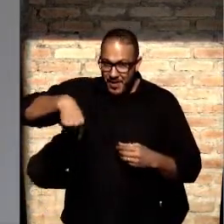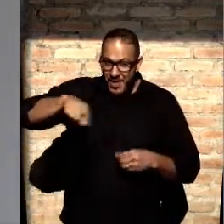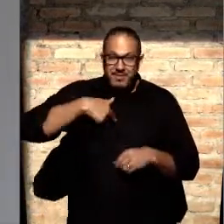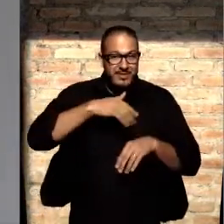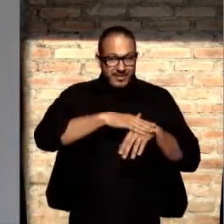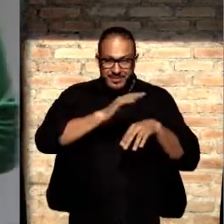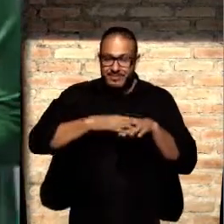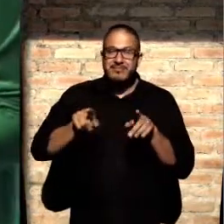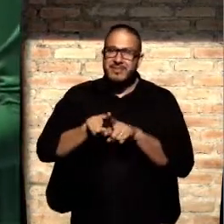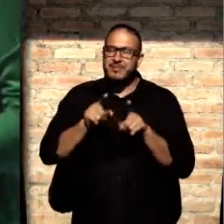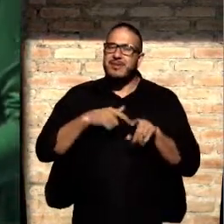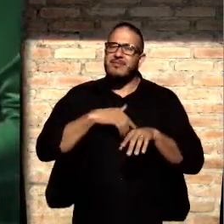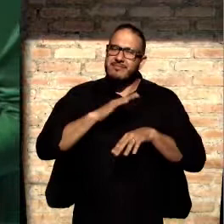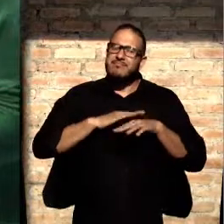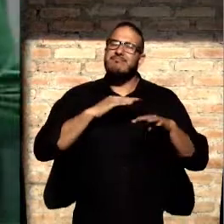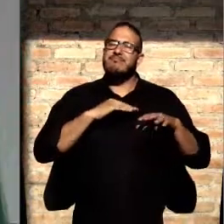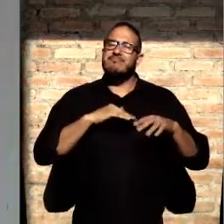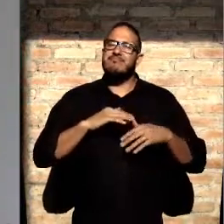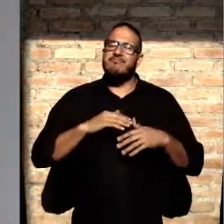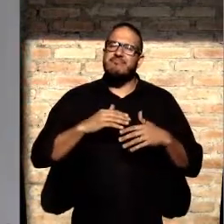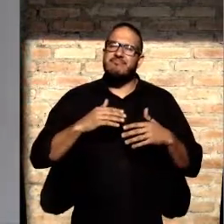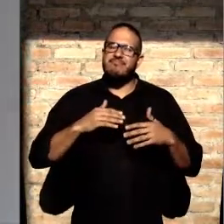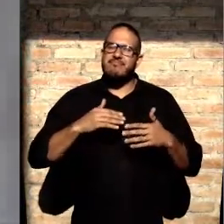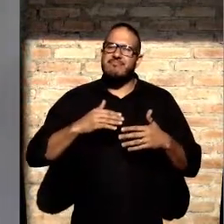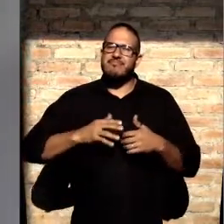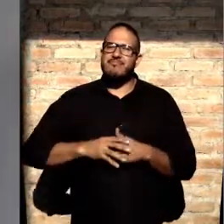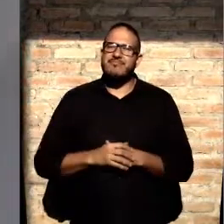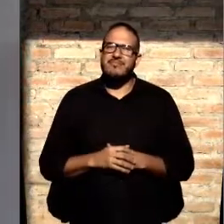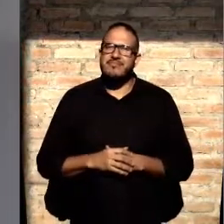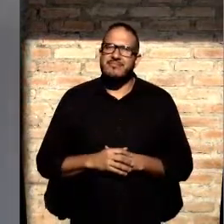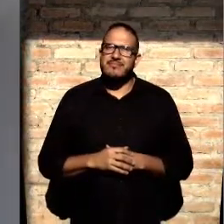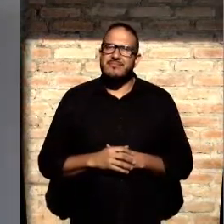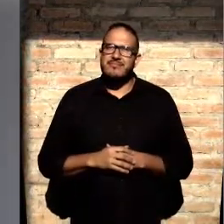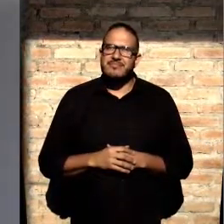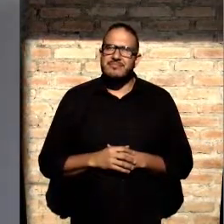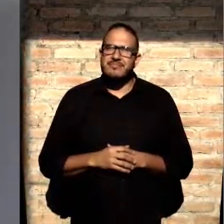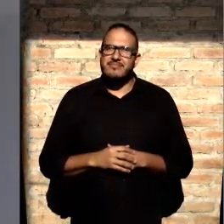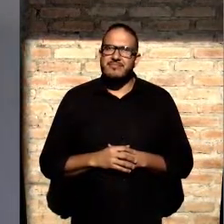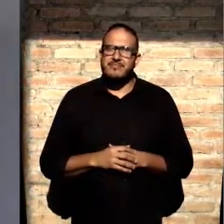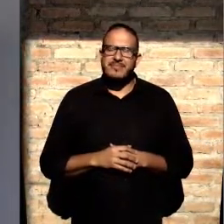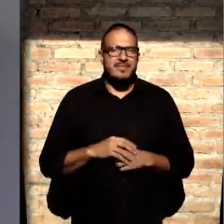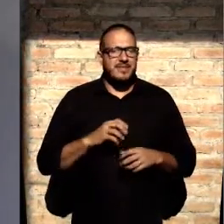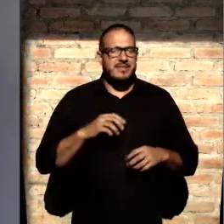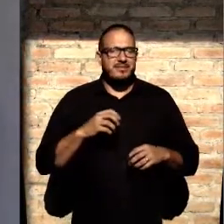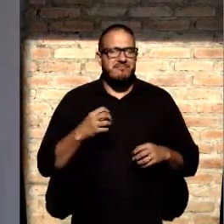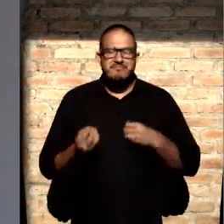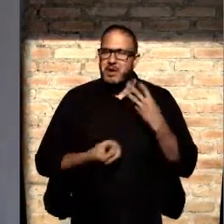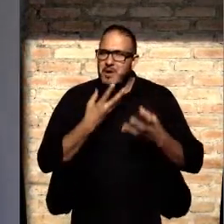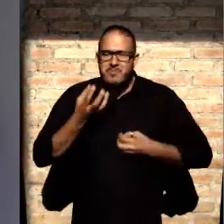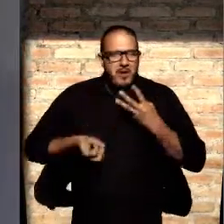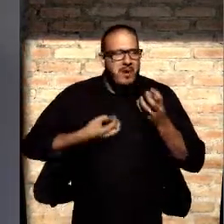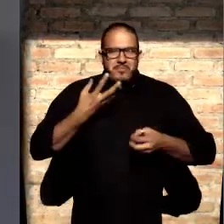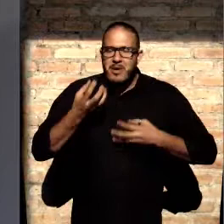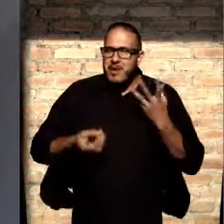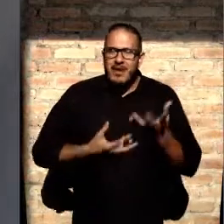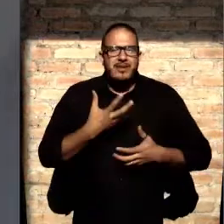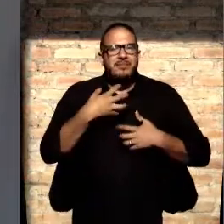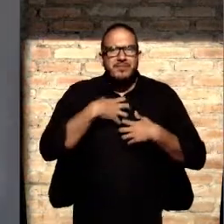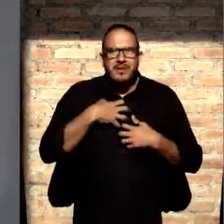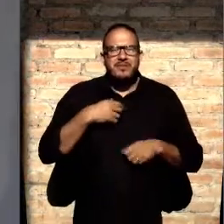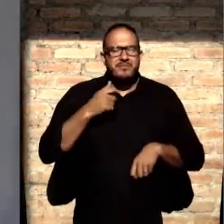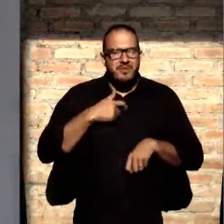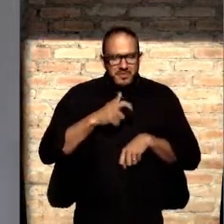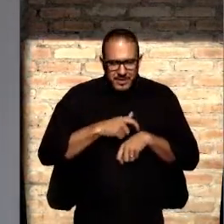e da evolução da e bolos da reboleira ebulição que se que ficou em mim quando eu tive